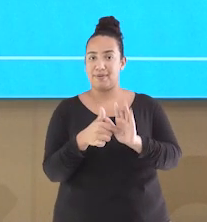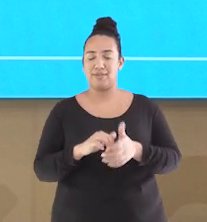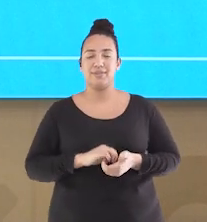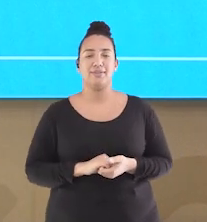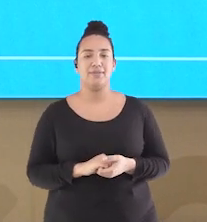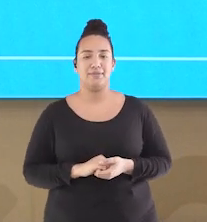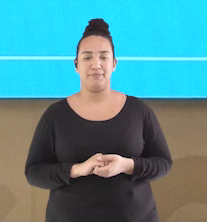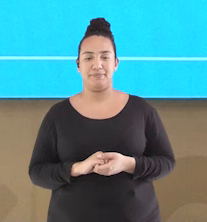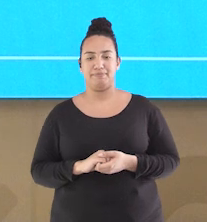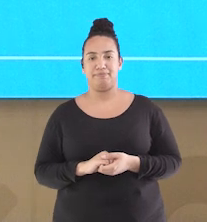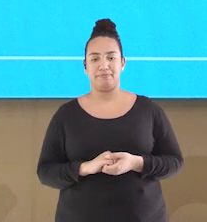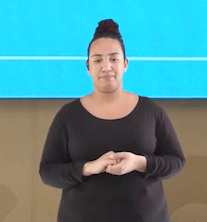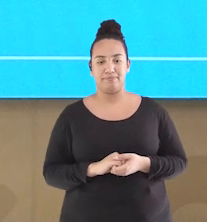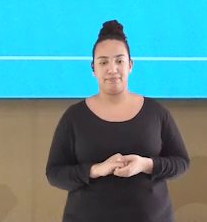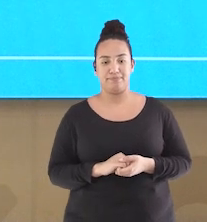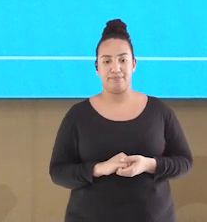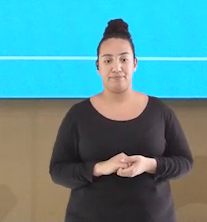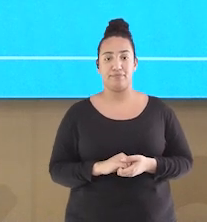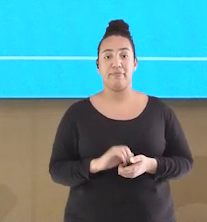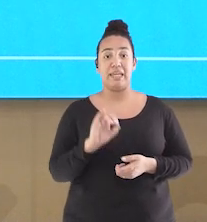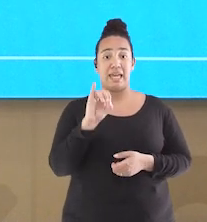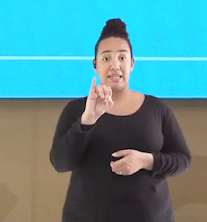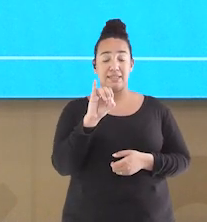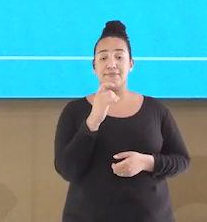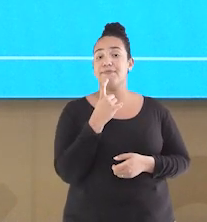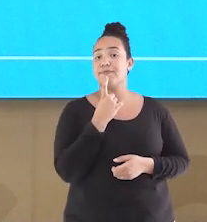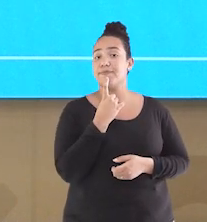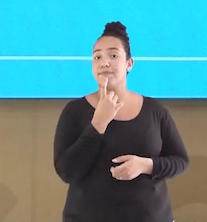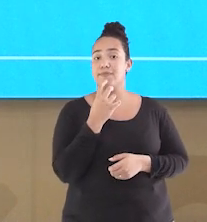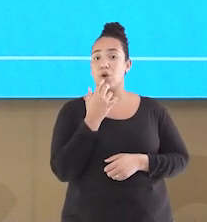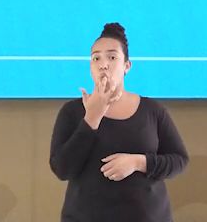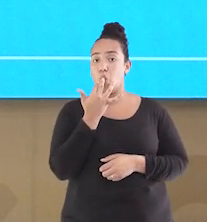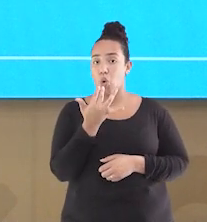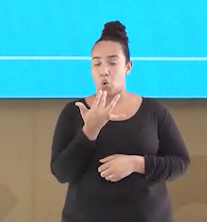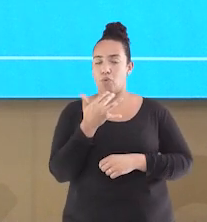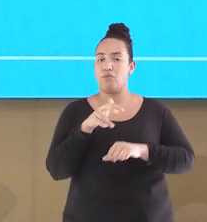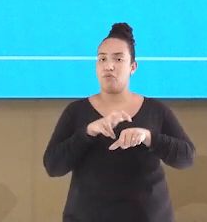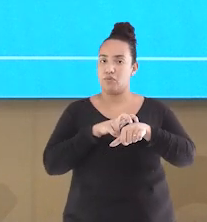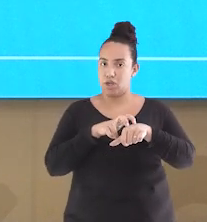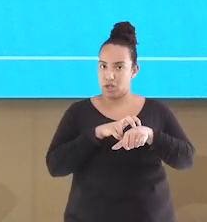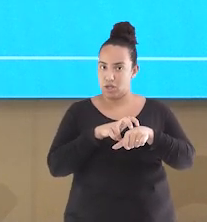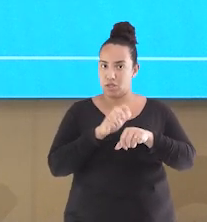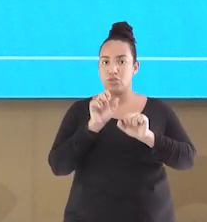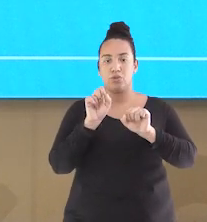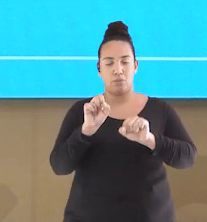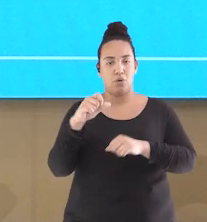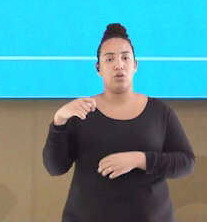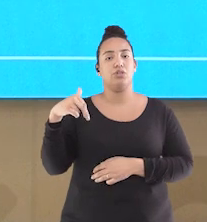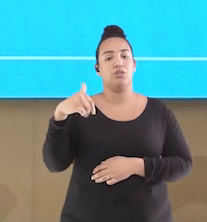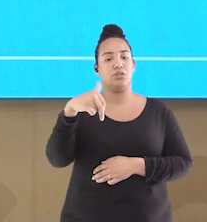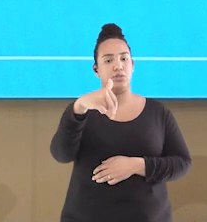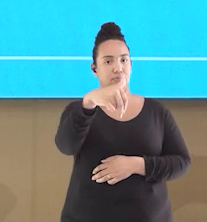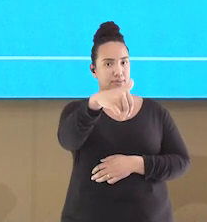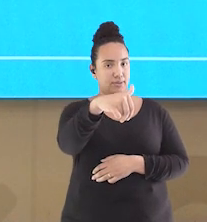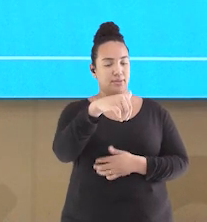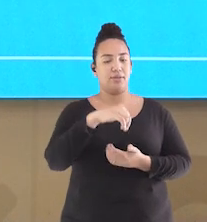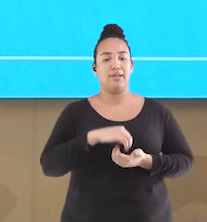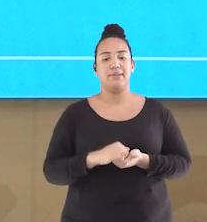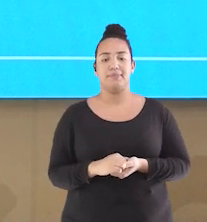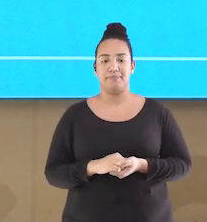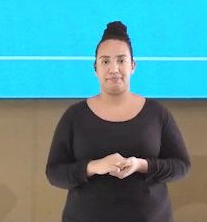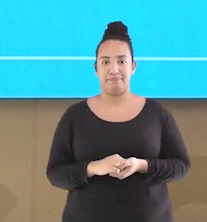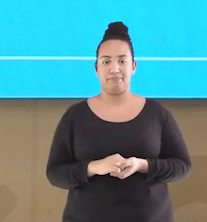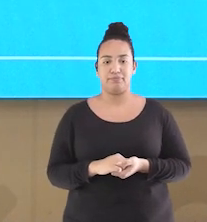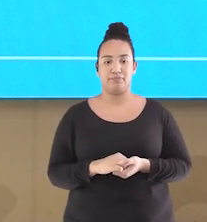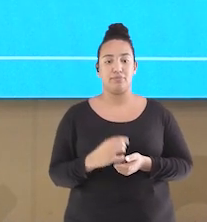imagem. Quando a luz está verde, indica que o pedestre deve atravessar. E a imagem do boneco